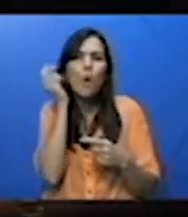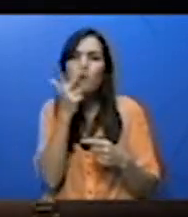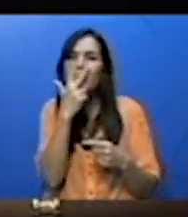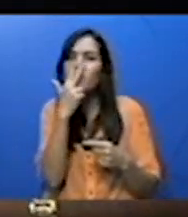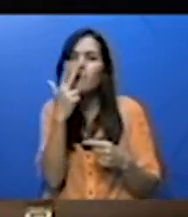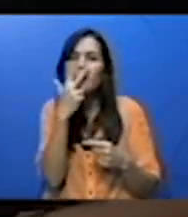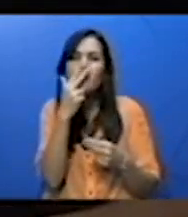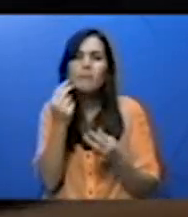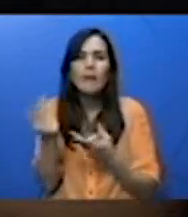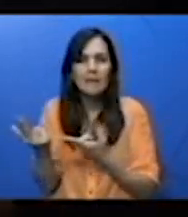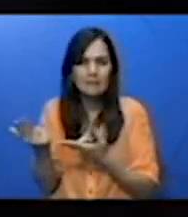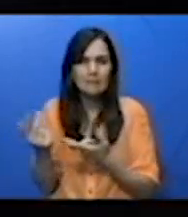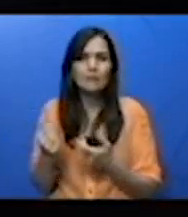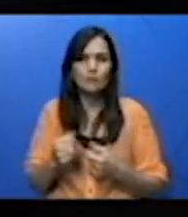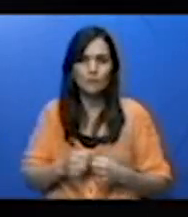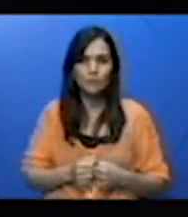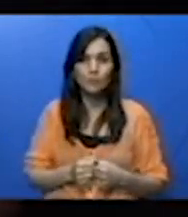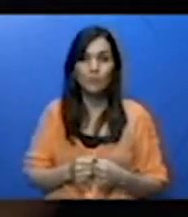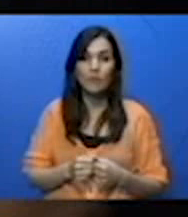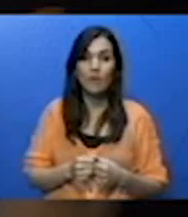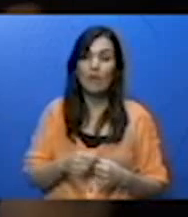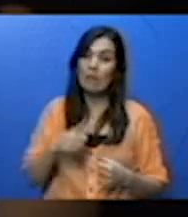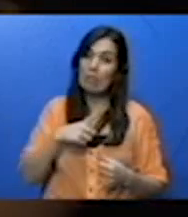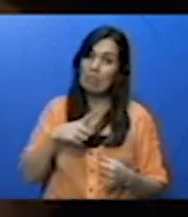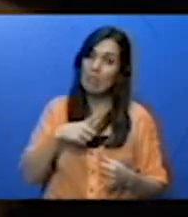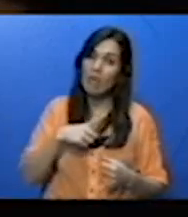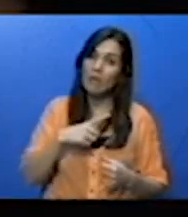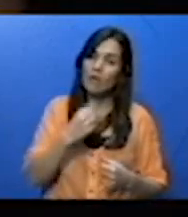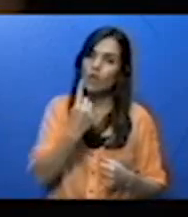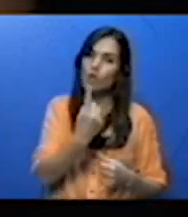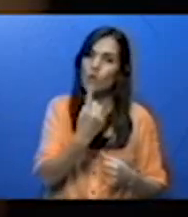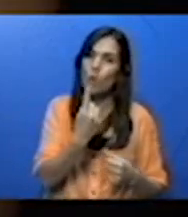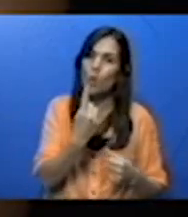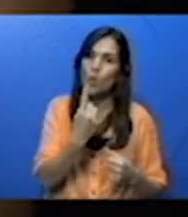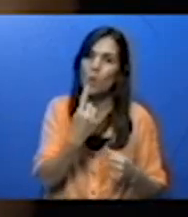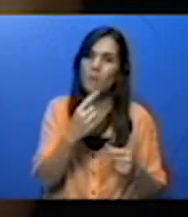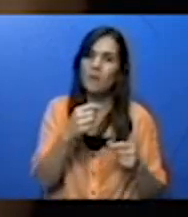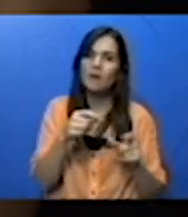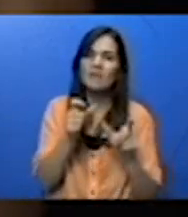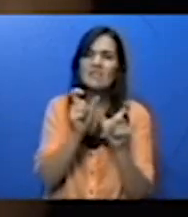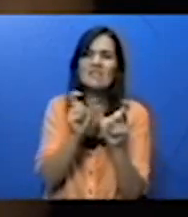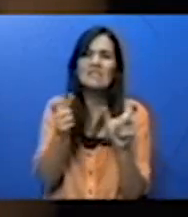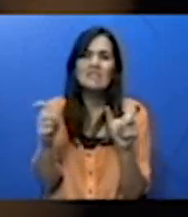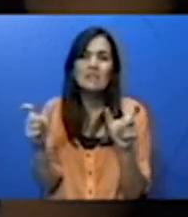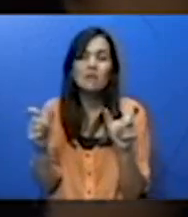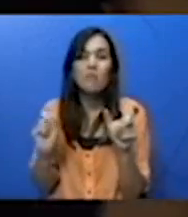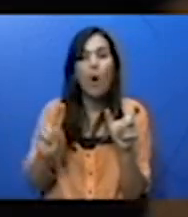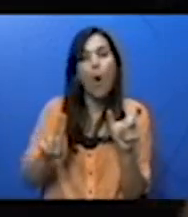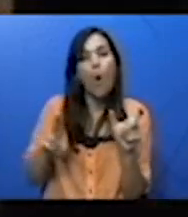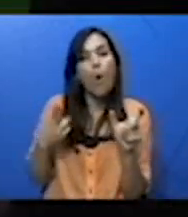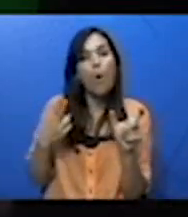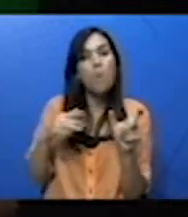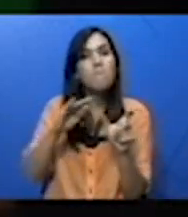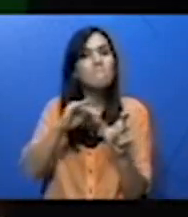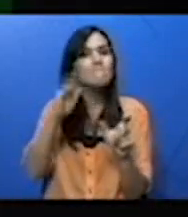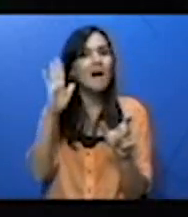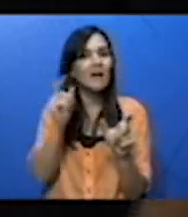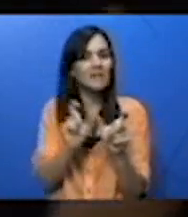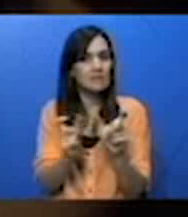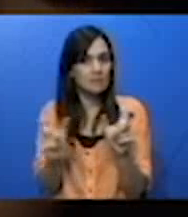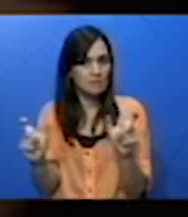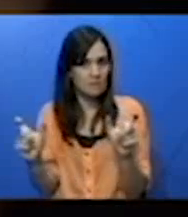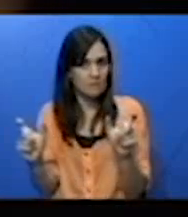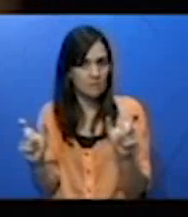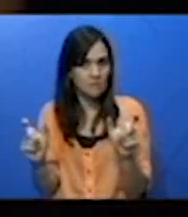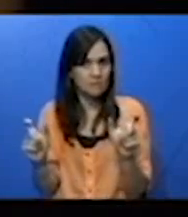ou parecidos, em uma ou várias sílabas. Nos finais de duas ou mais palavras, tá? Vocês